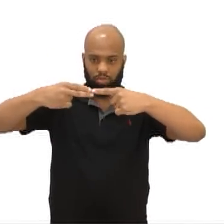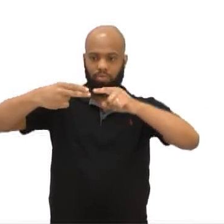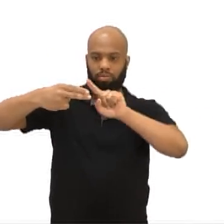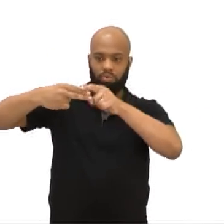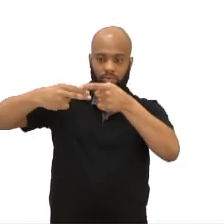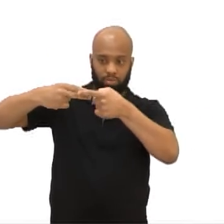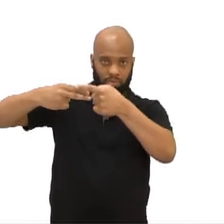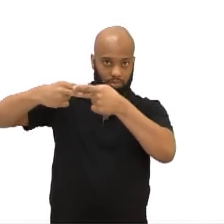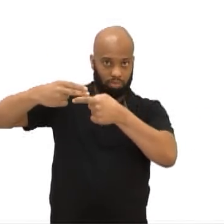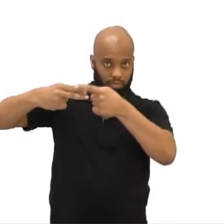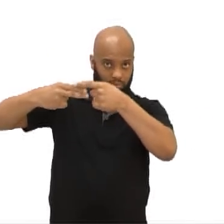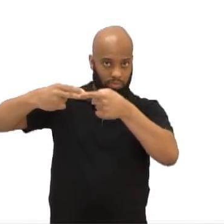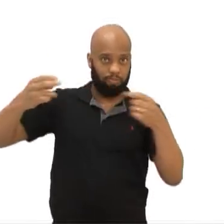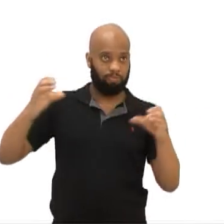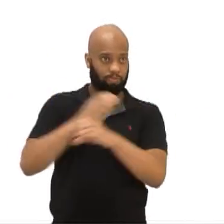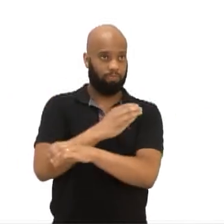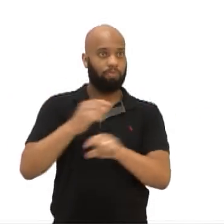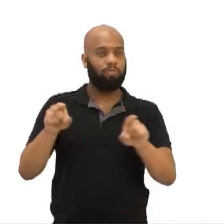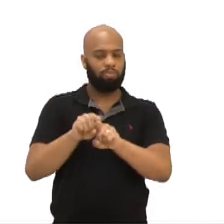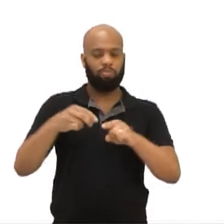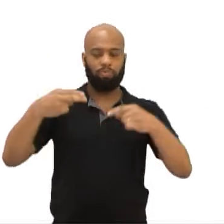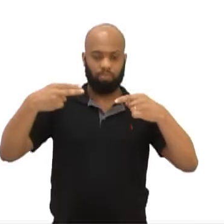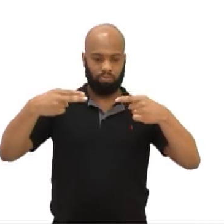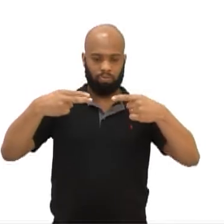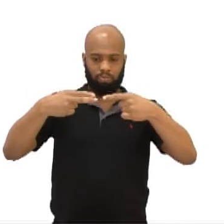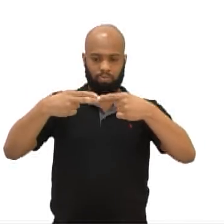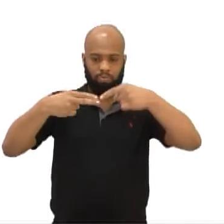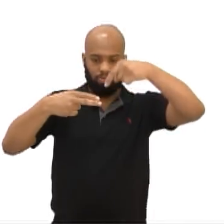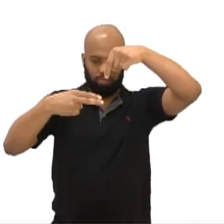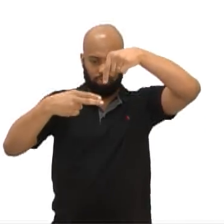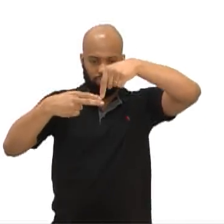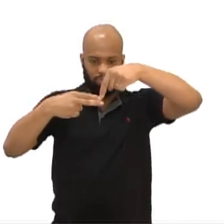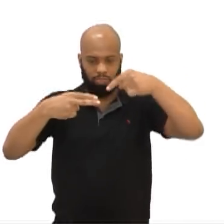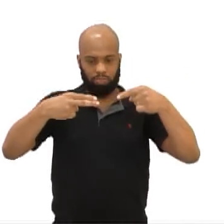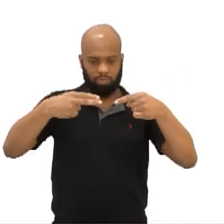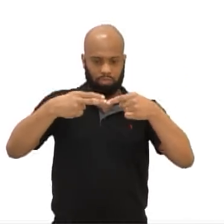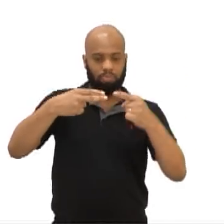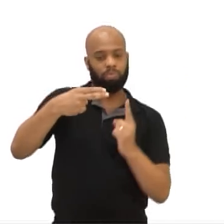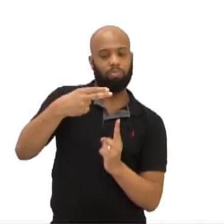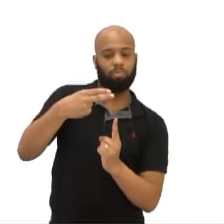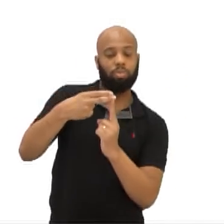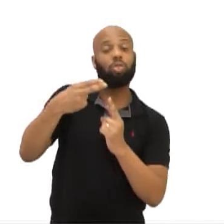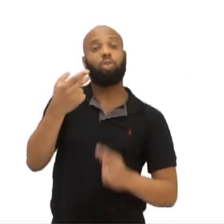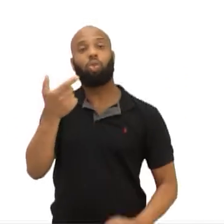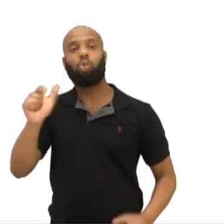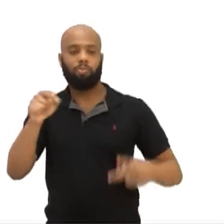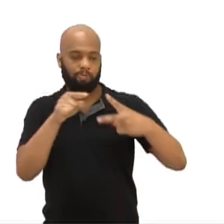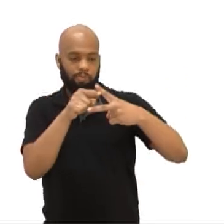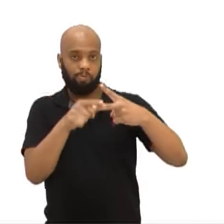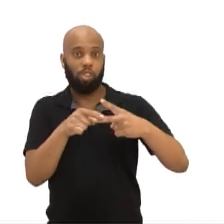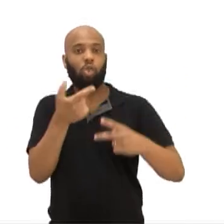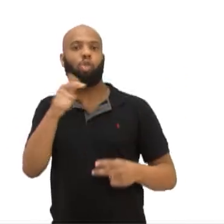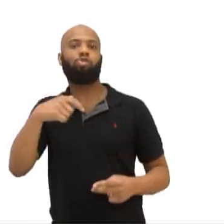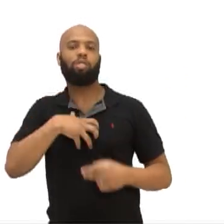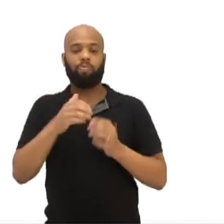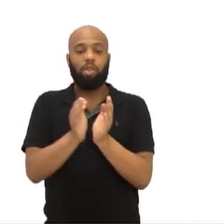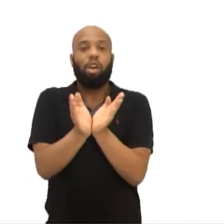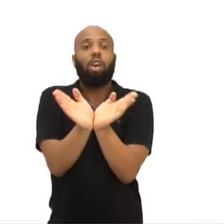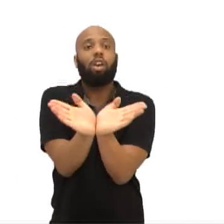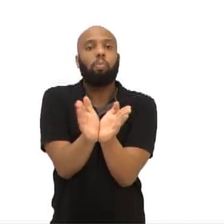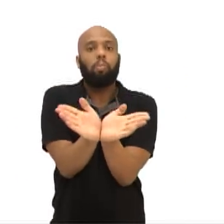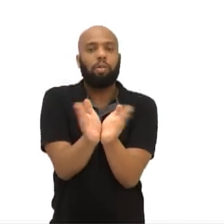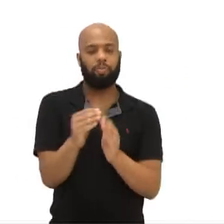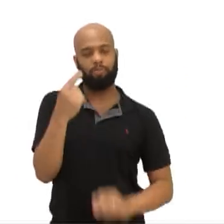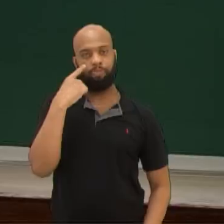e também posso colocar outros lápis aqui, esses três, para completar outros ângulos, outras aberturas. Ou seja,